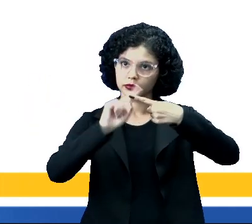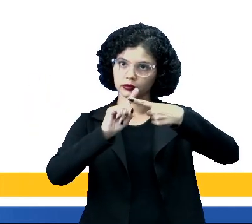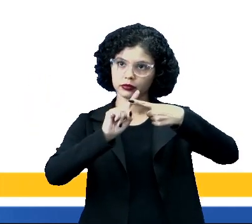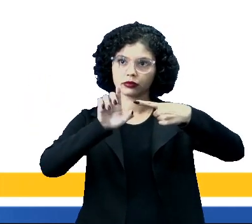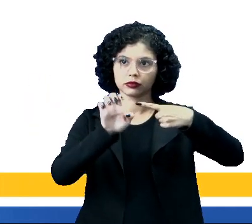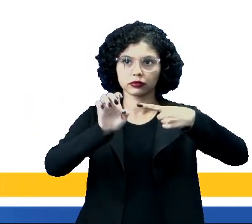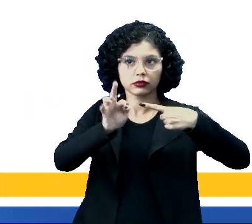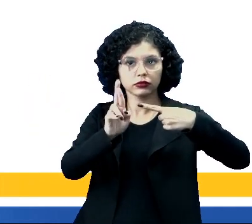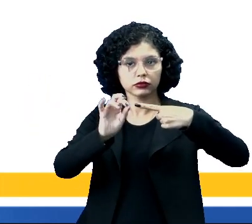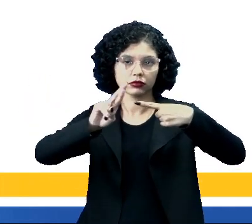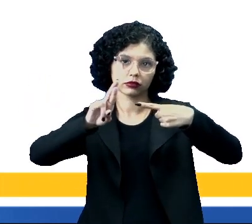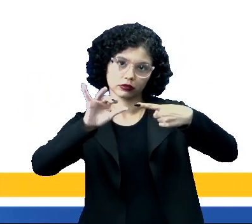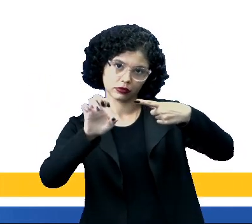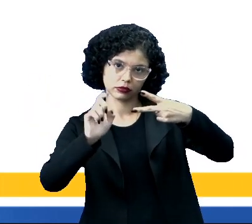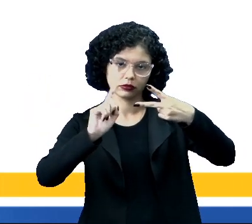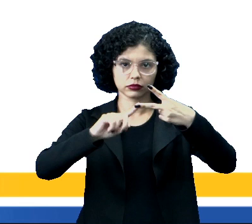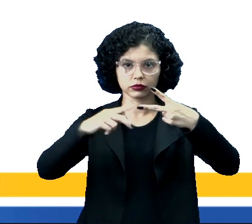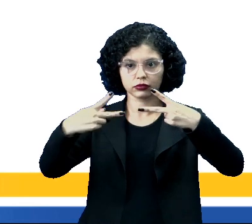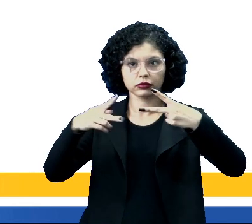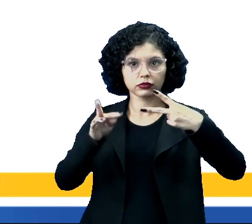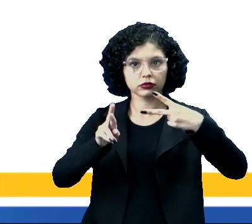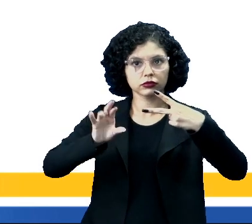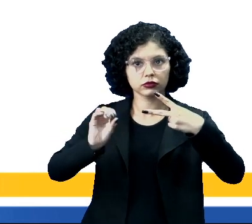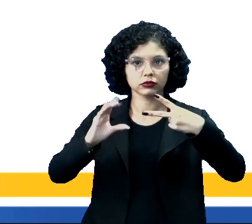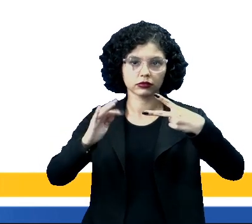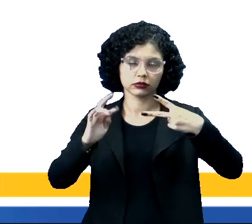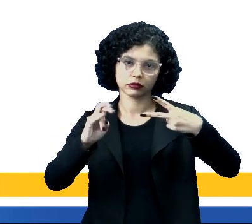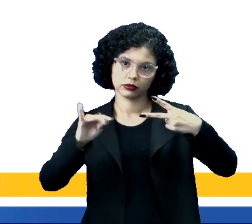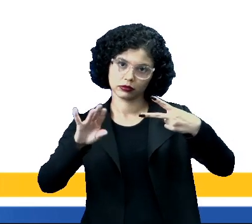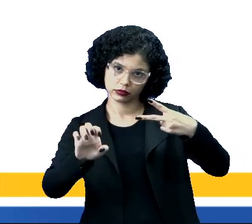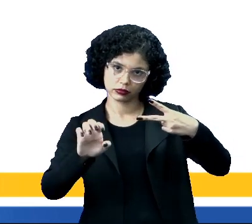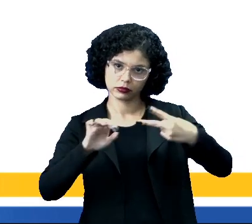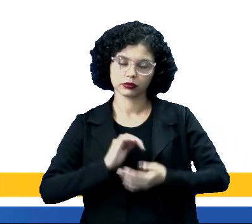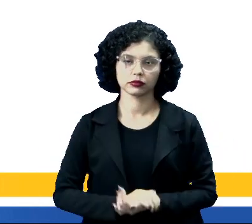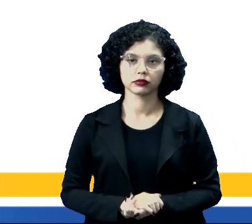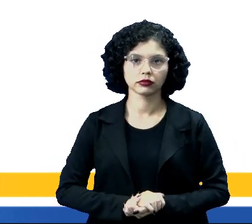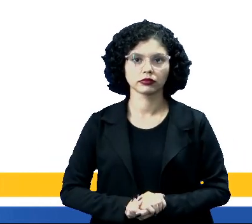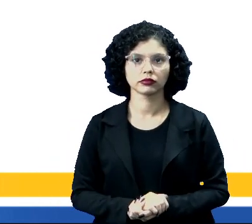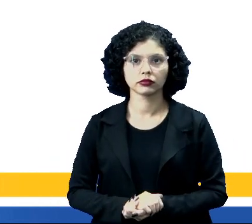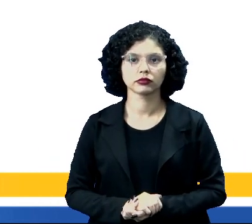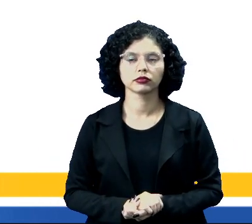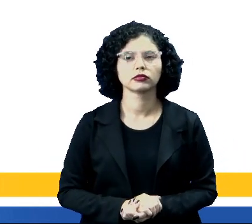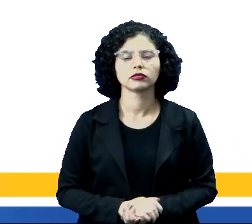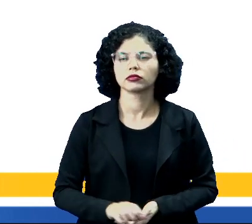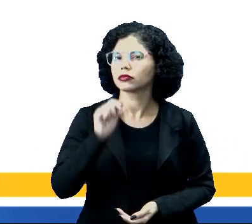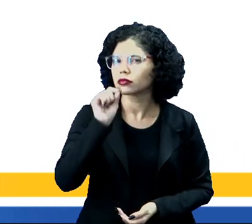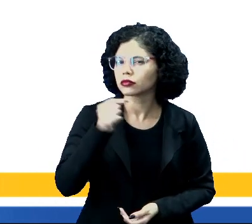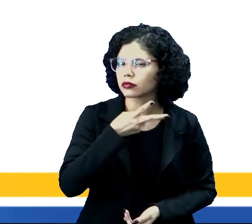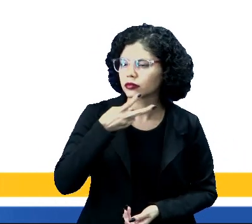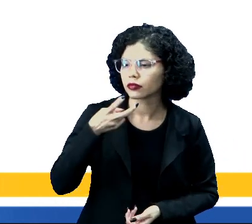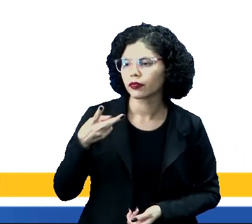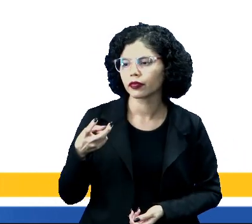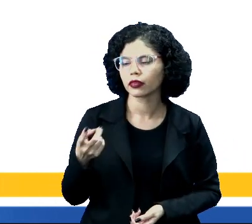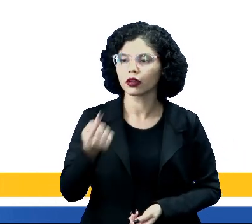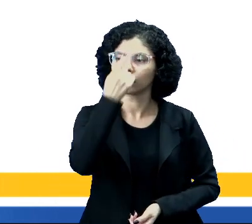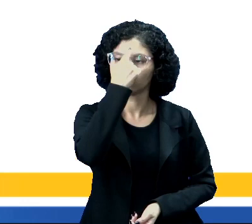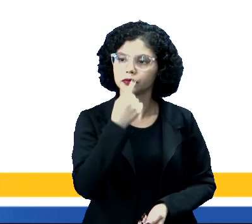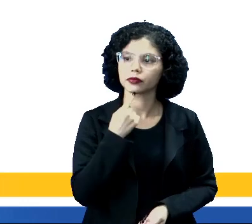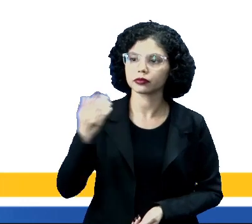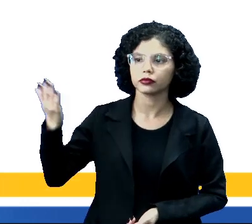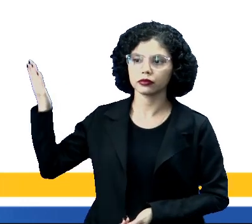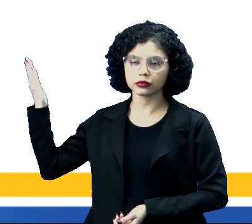Células eucariontes e células procariontes. E aí o que a gente observa nessa